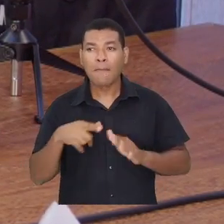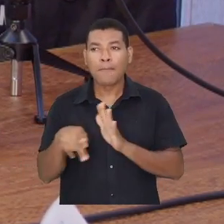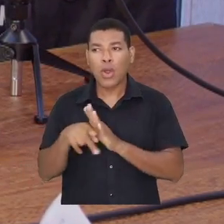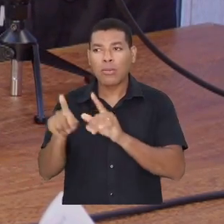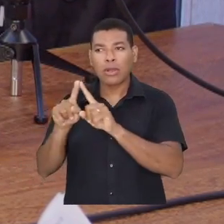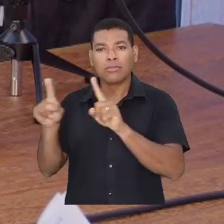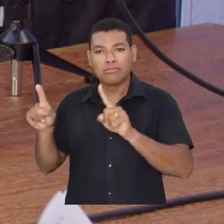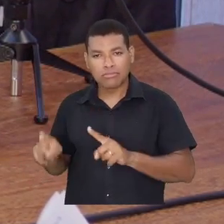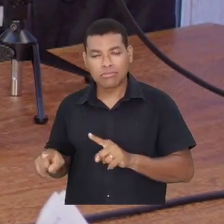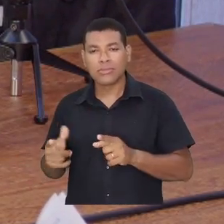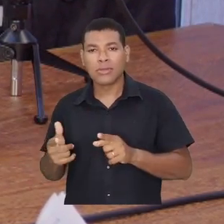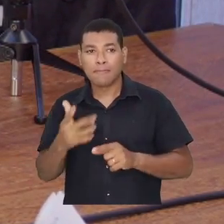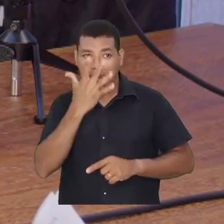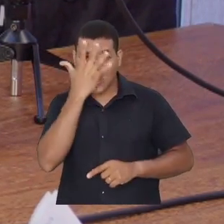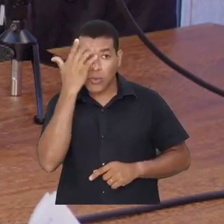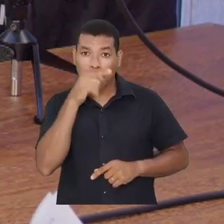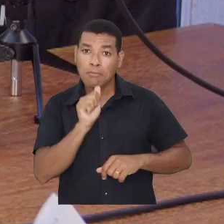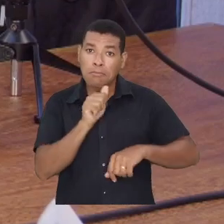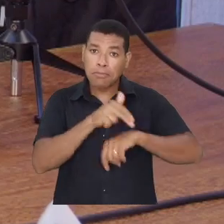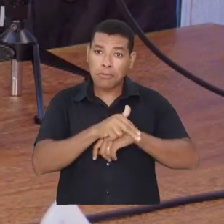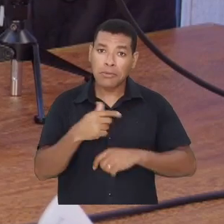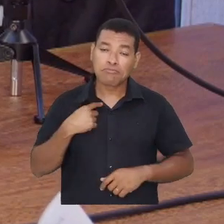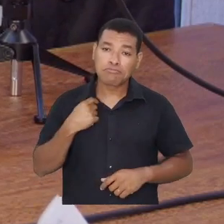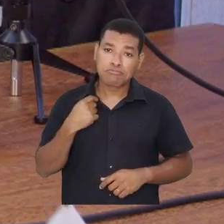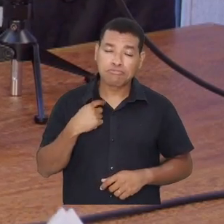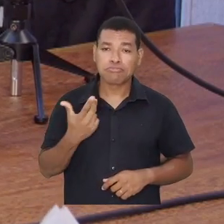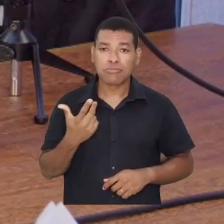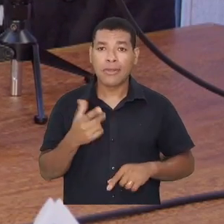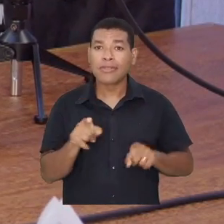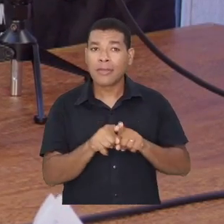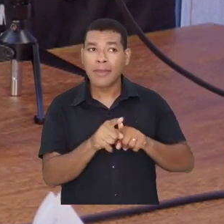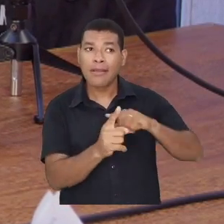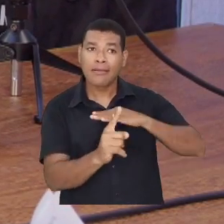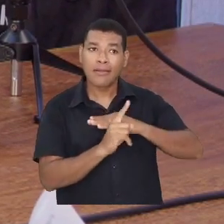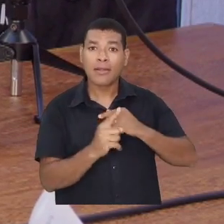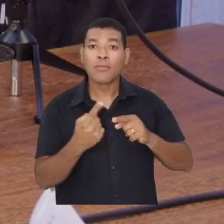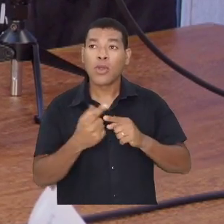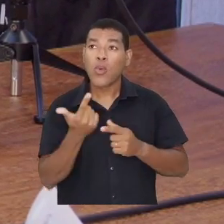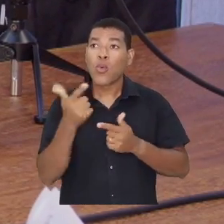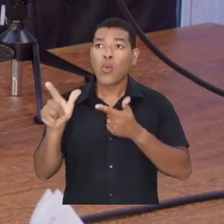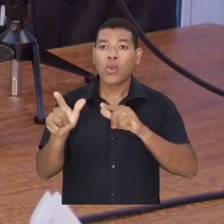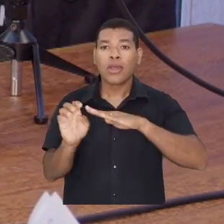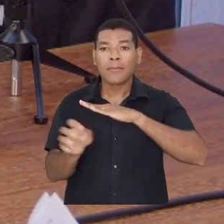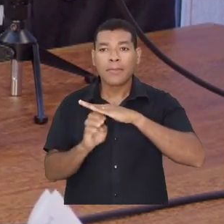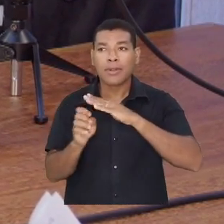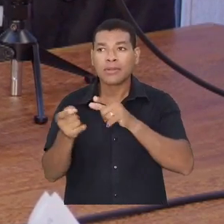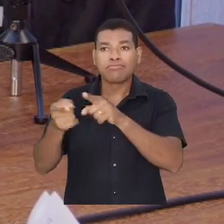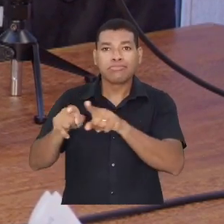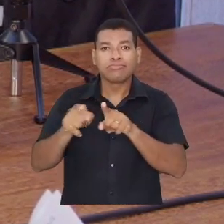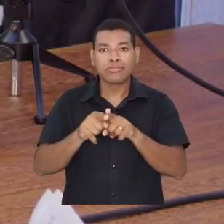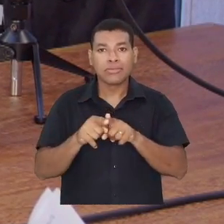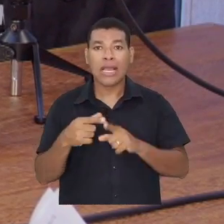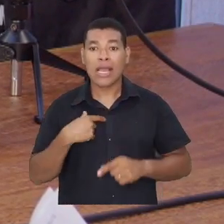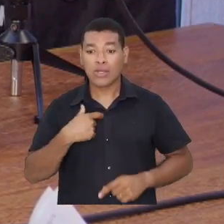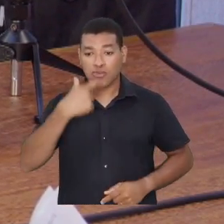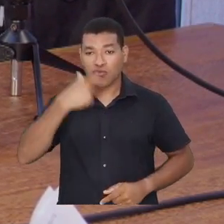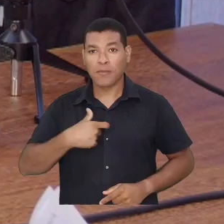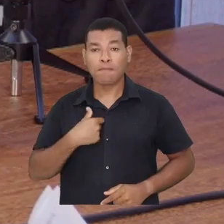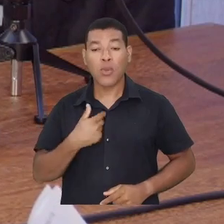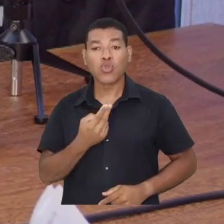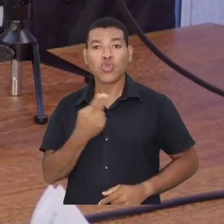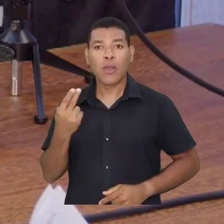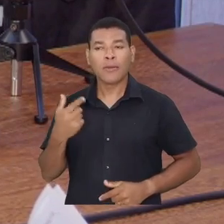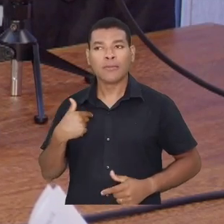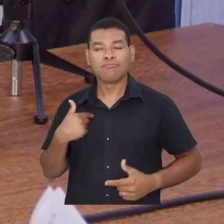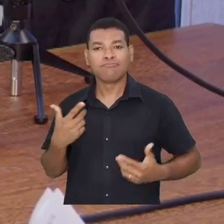para potenciais candidatos, para clientes, porque a empresa também faz parceria com outras, então essa reputação, ela precisa ser positiva